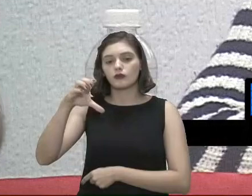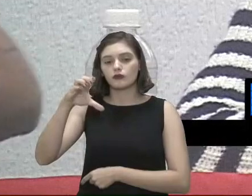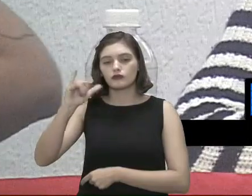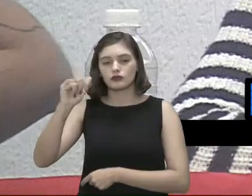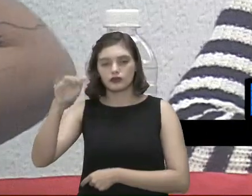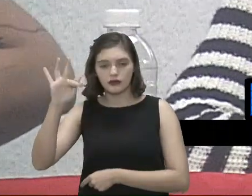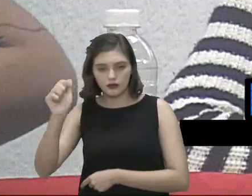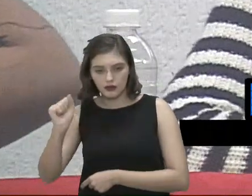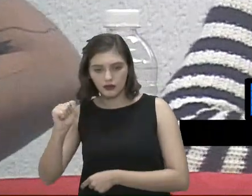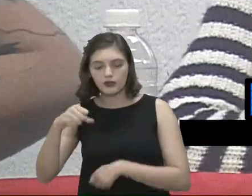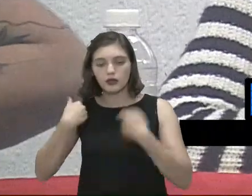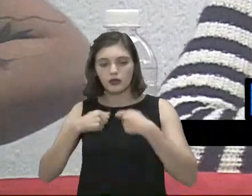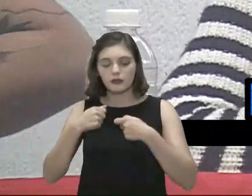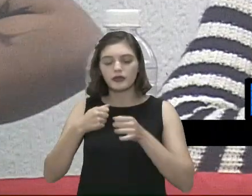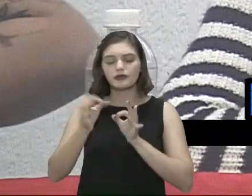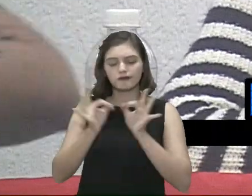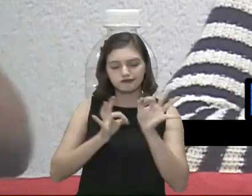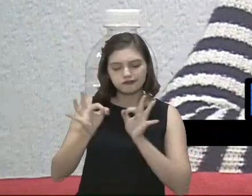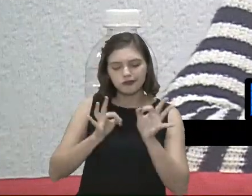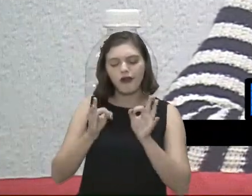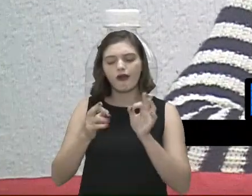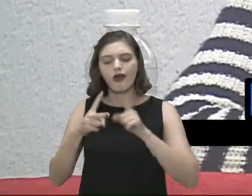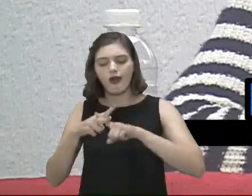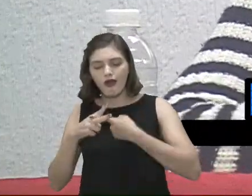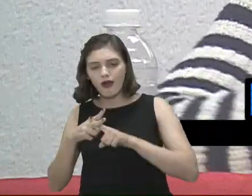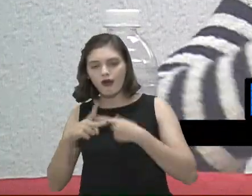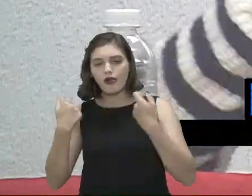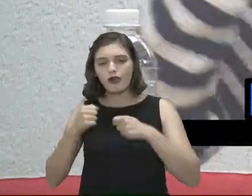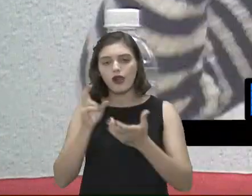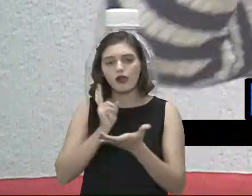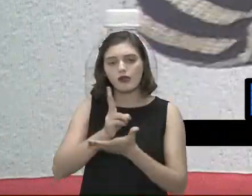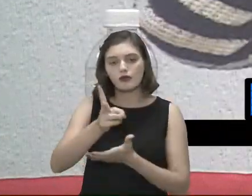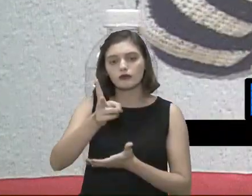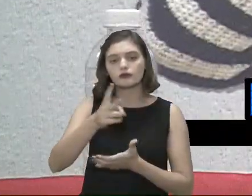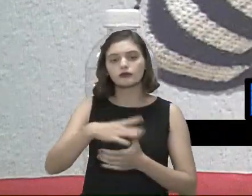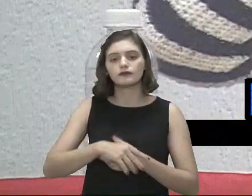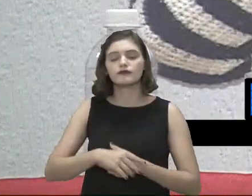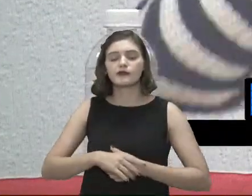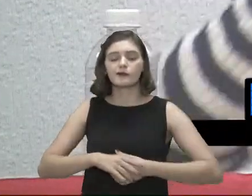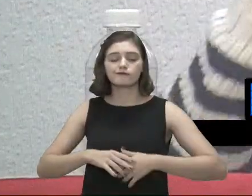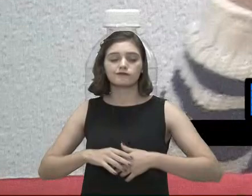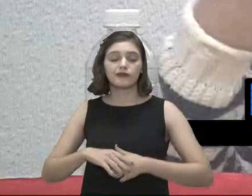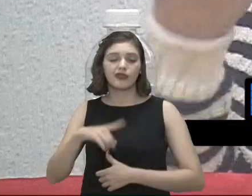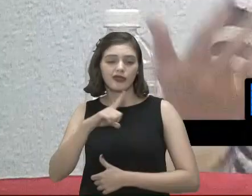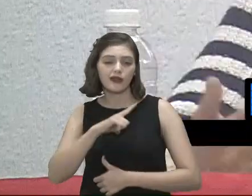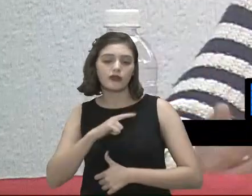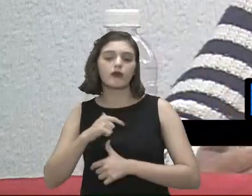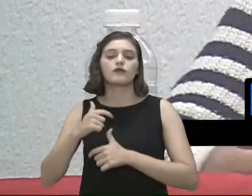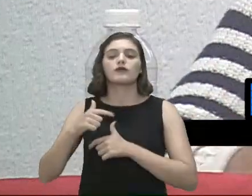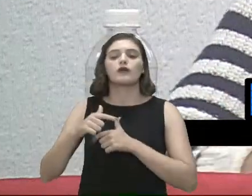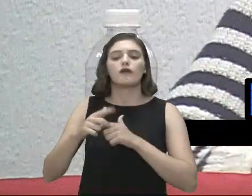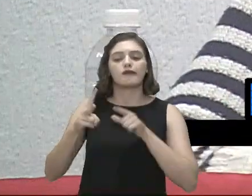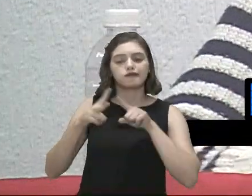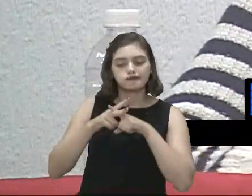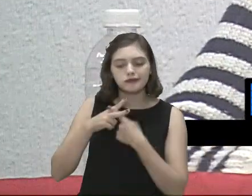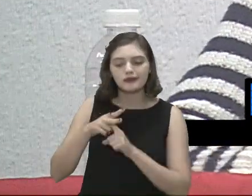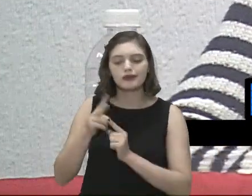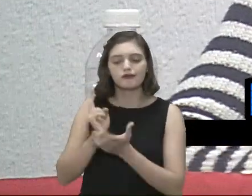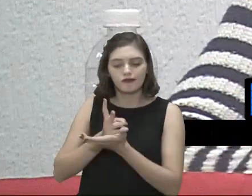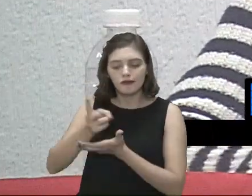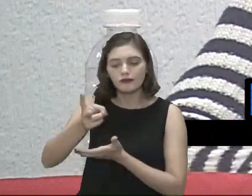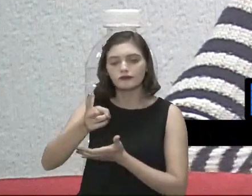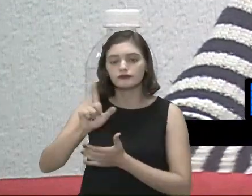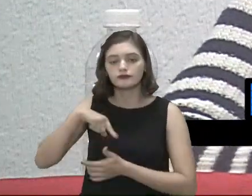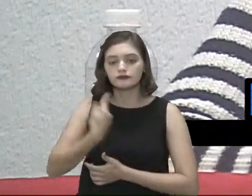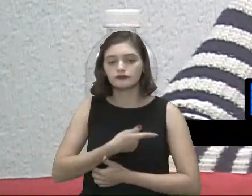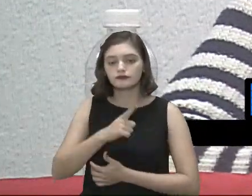Ele precisava de ajustes, né? Ele continua sofrendo, passando por ajustes. A